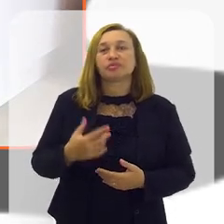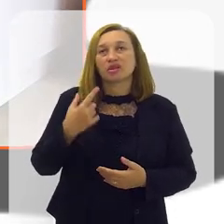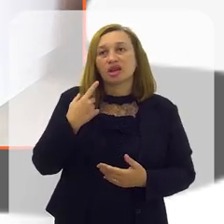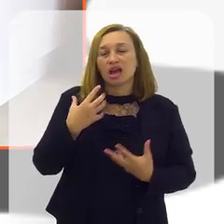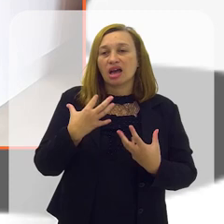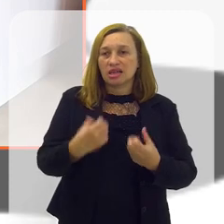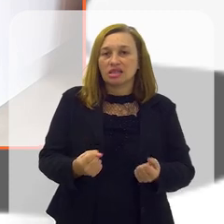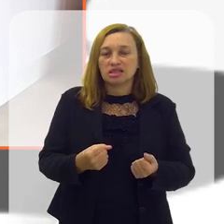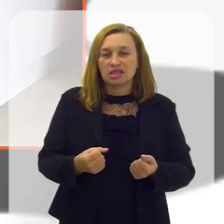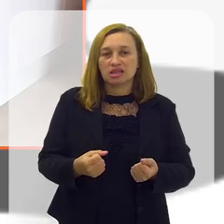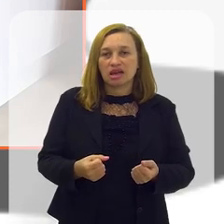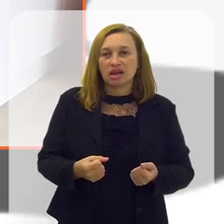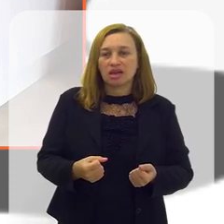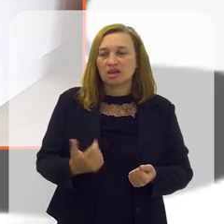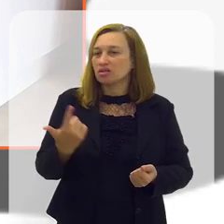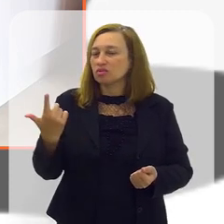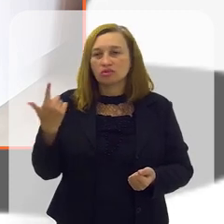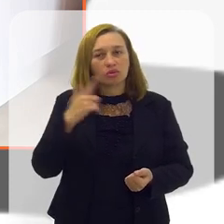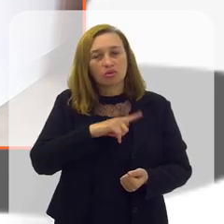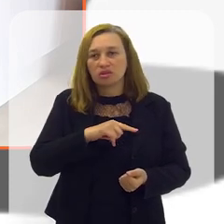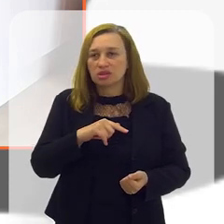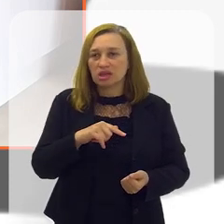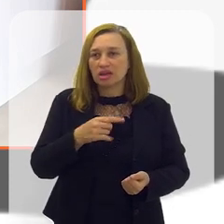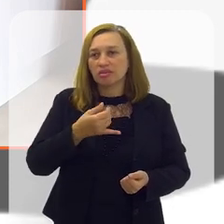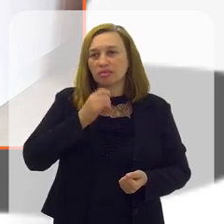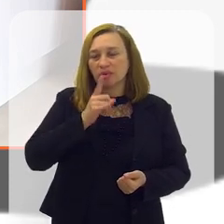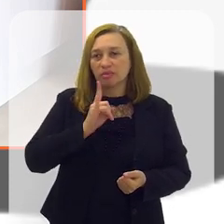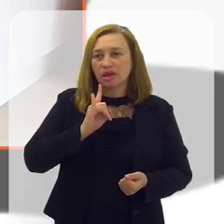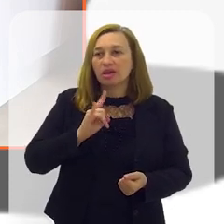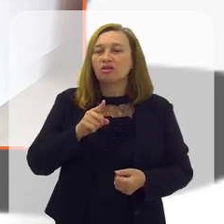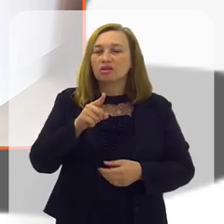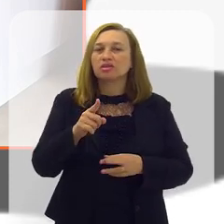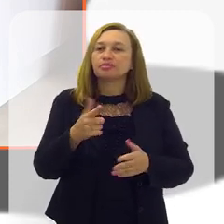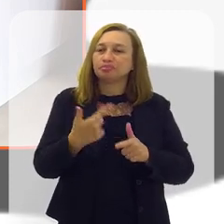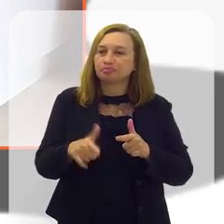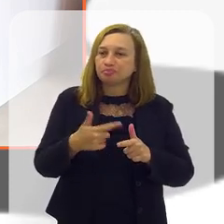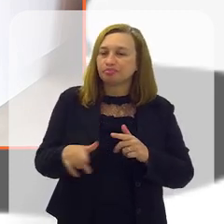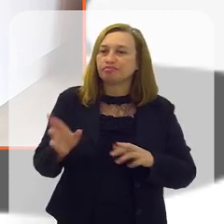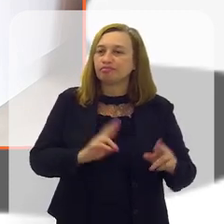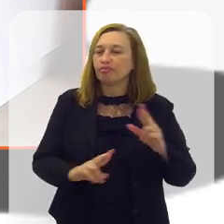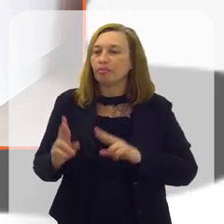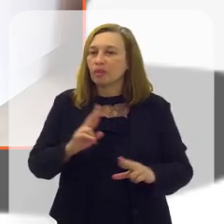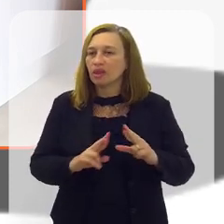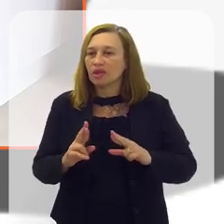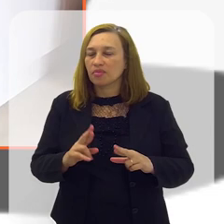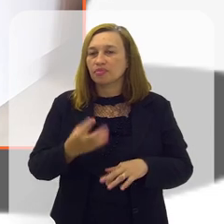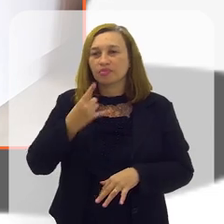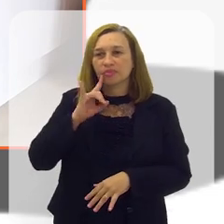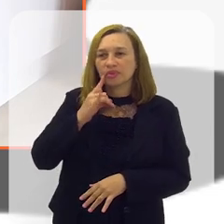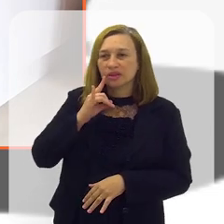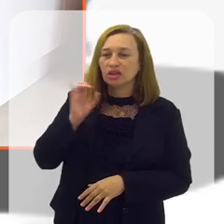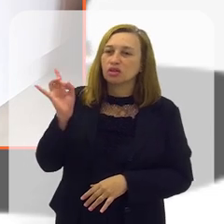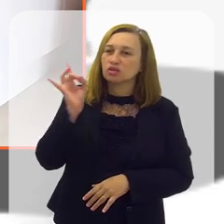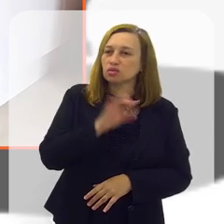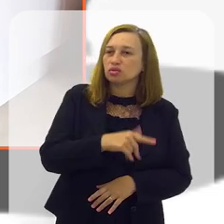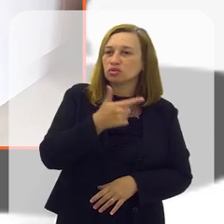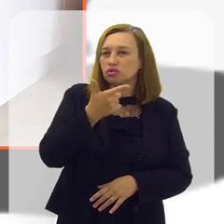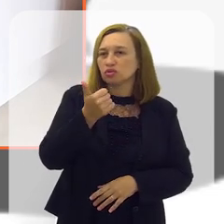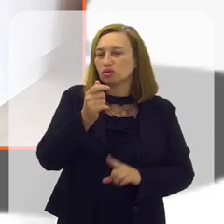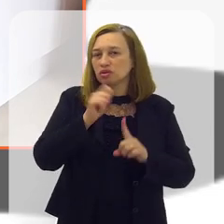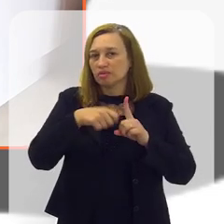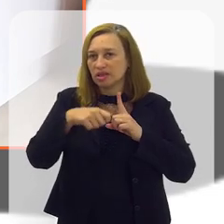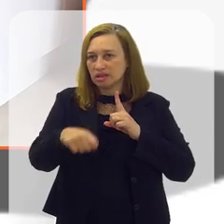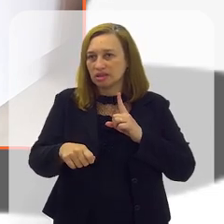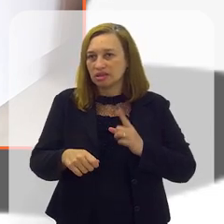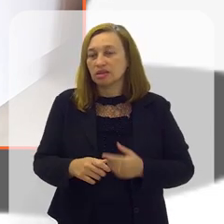passo, né? Admitir a impotência diante do álcool. Você teve problemas relacionados com sua maneira de